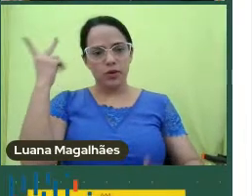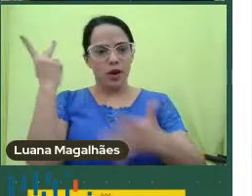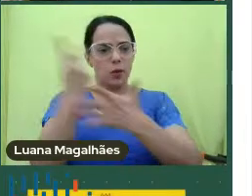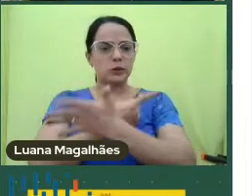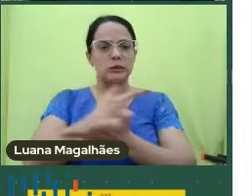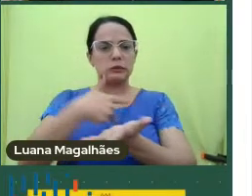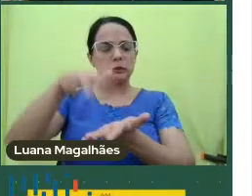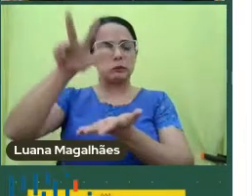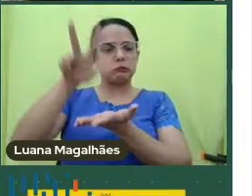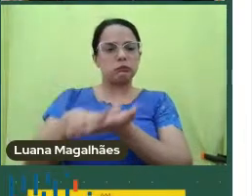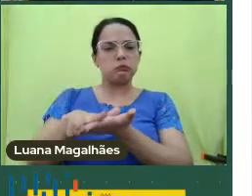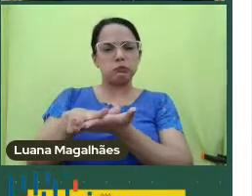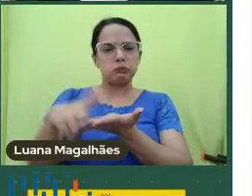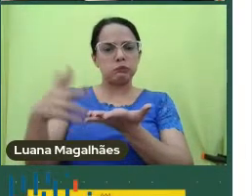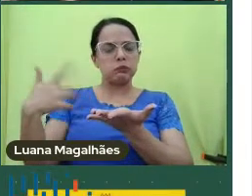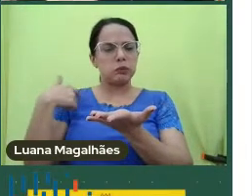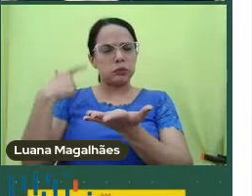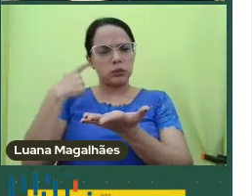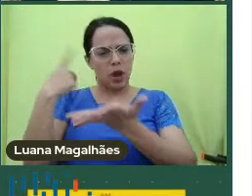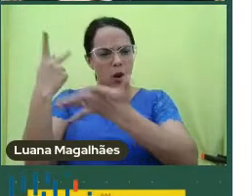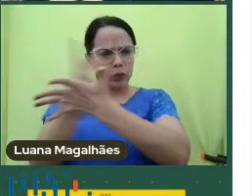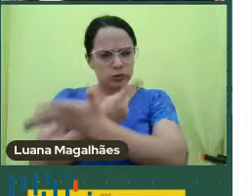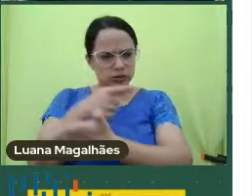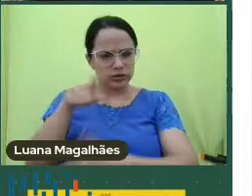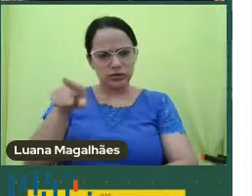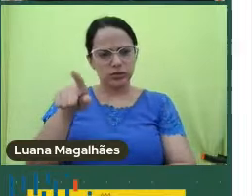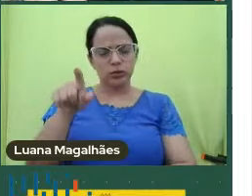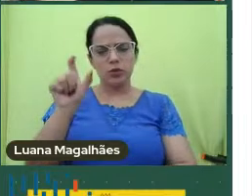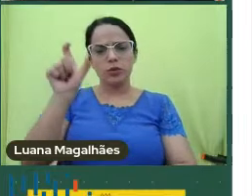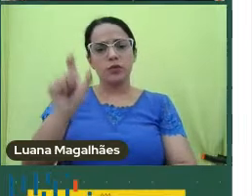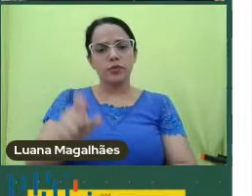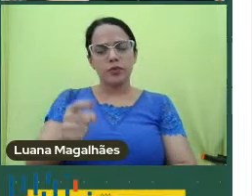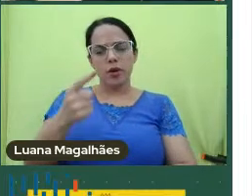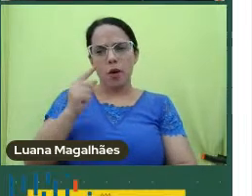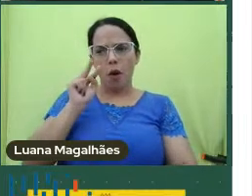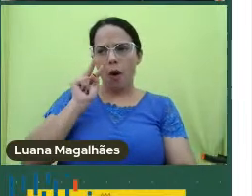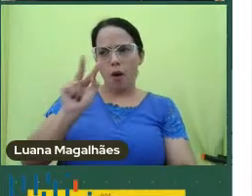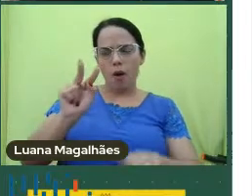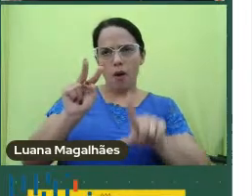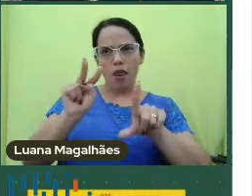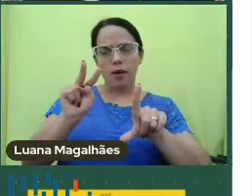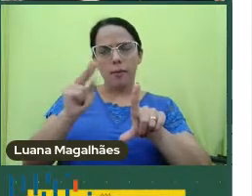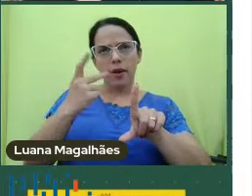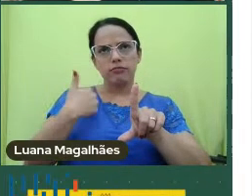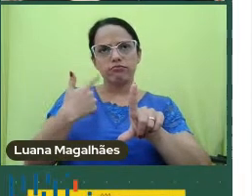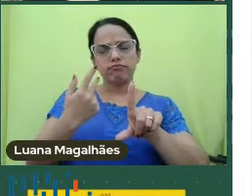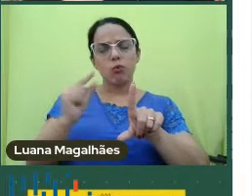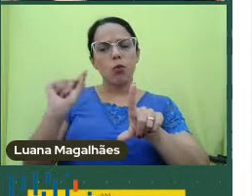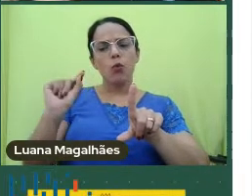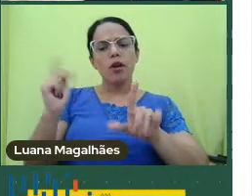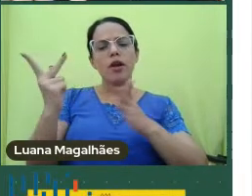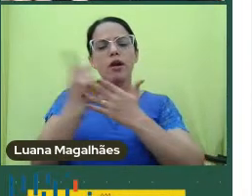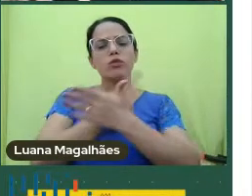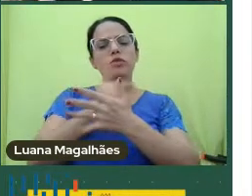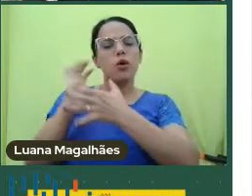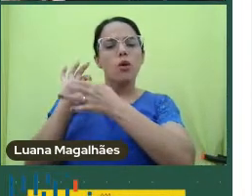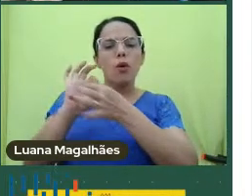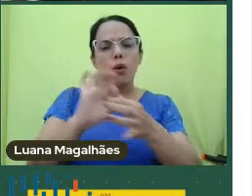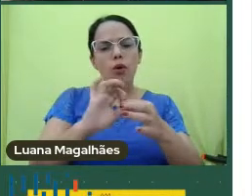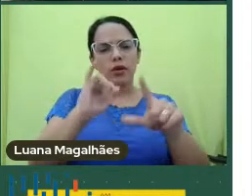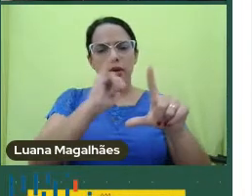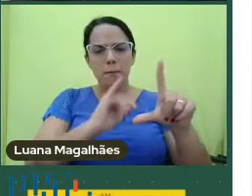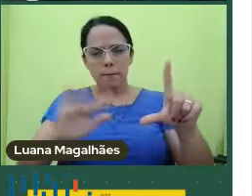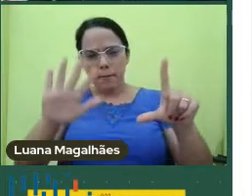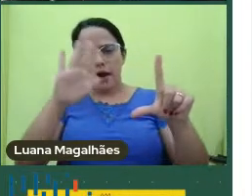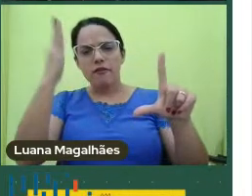escorregou? Ou seja, a partir dessa ideia de que você olhar para trás antes da imagem, quando a imagem fica famosa,